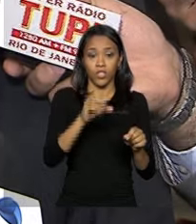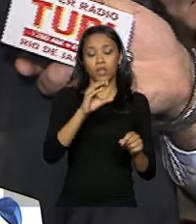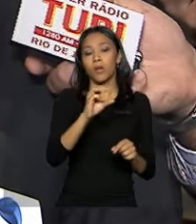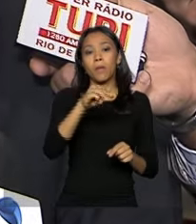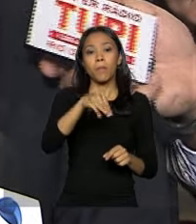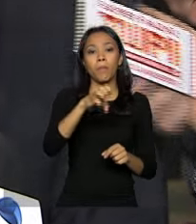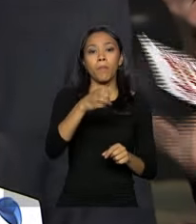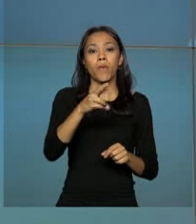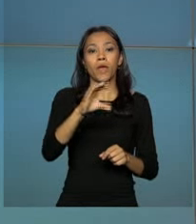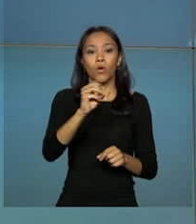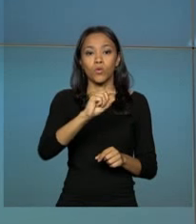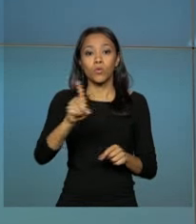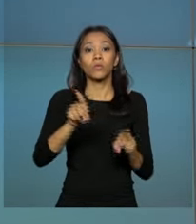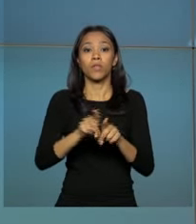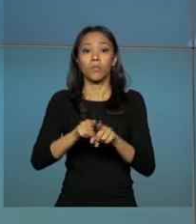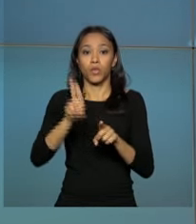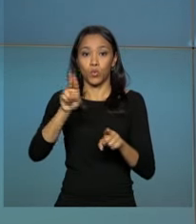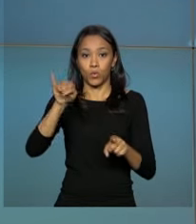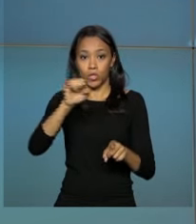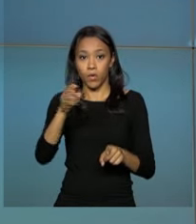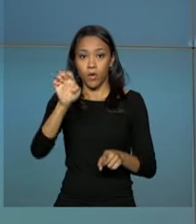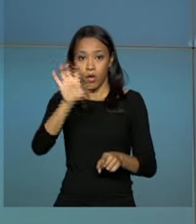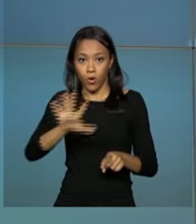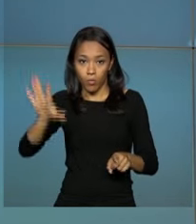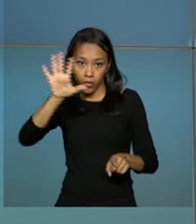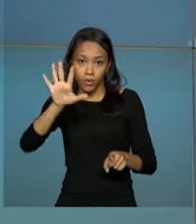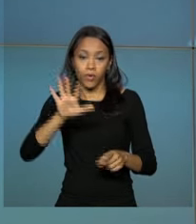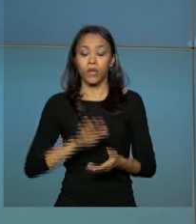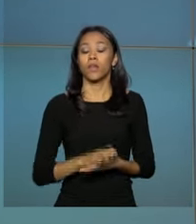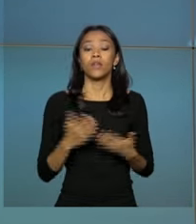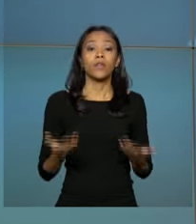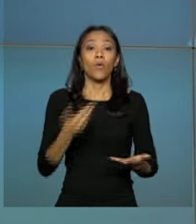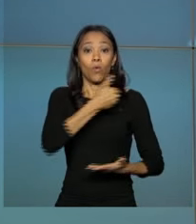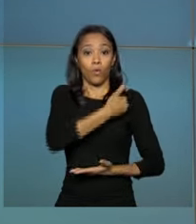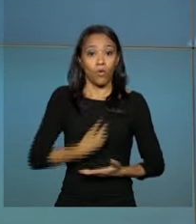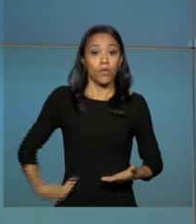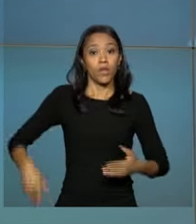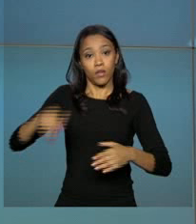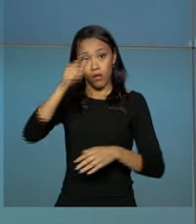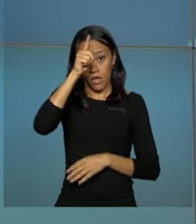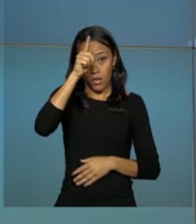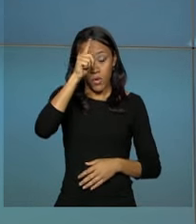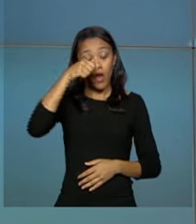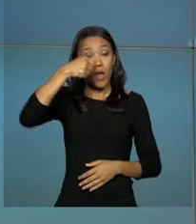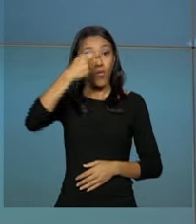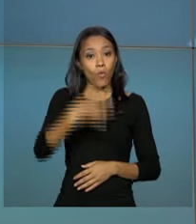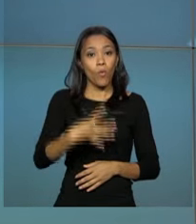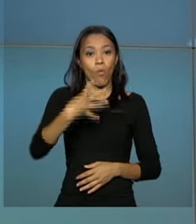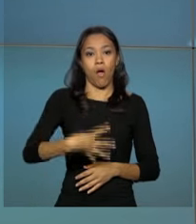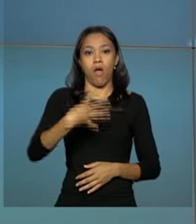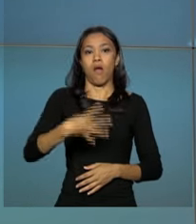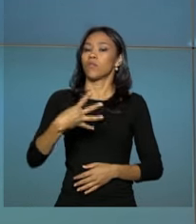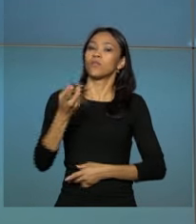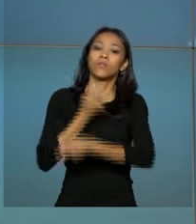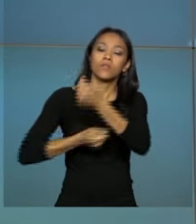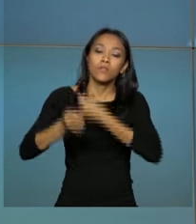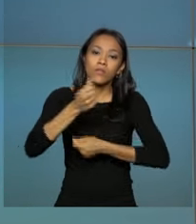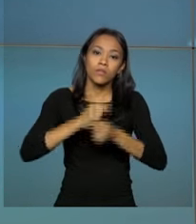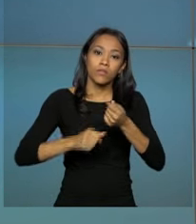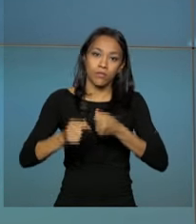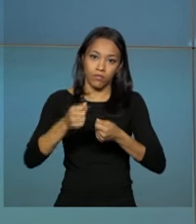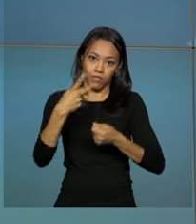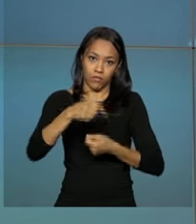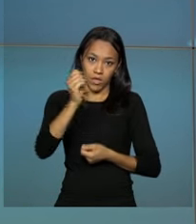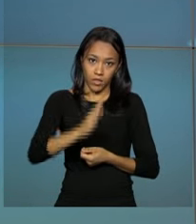a União Europeia. O governo alemão é o quarto maior parceiro econômico do Brasil. E a visita da